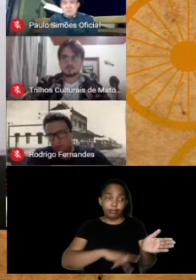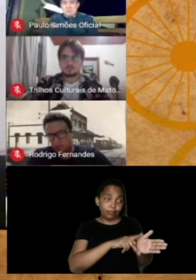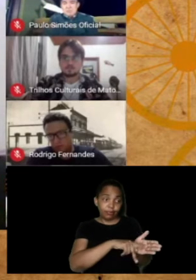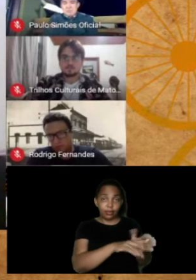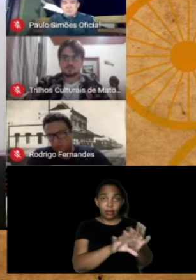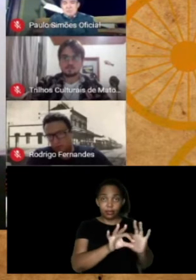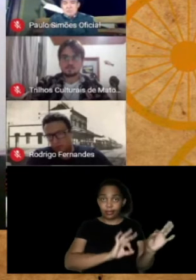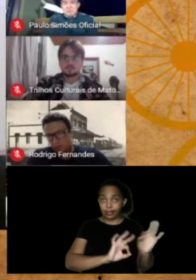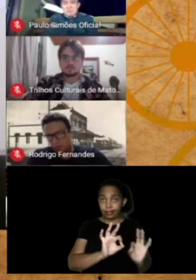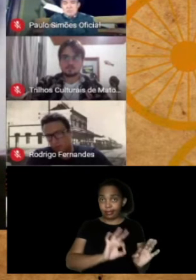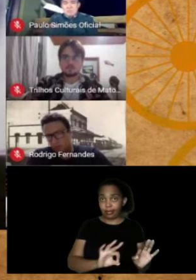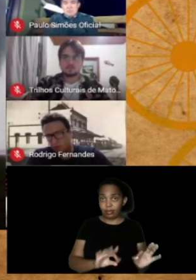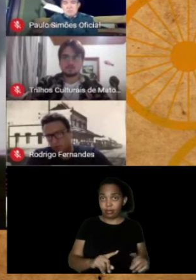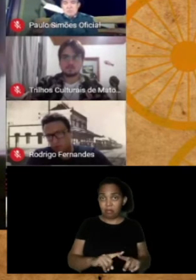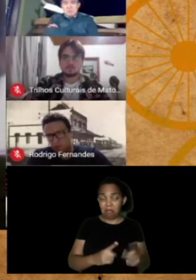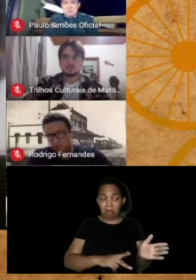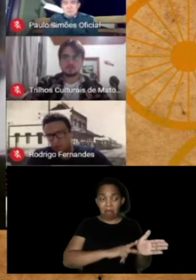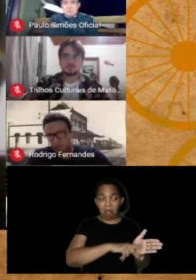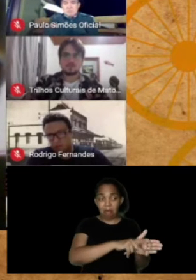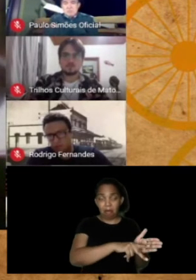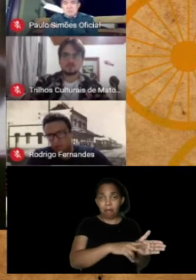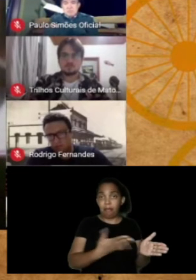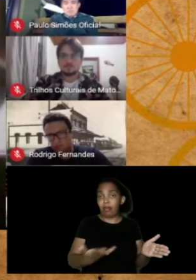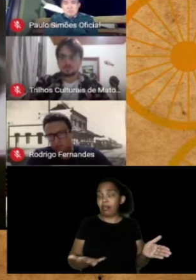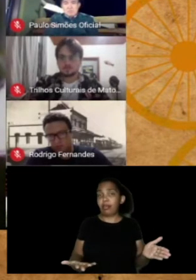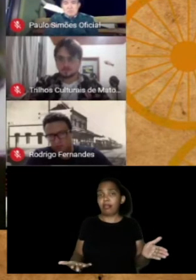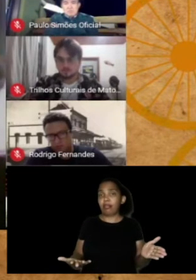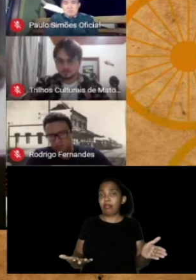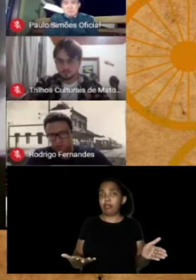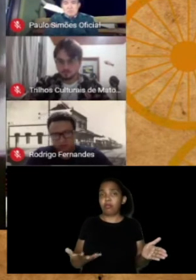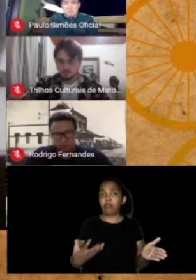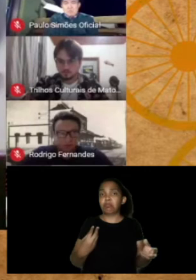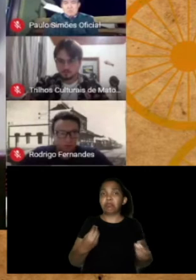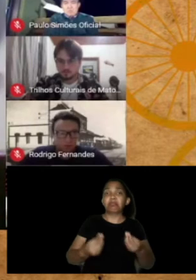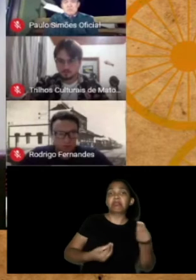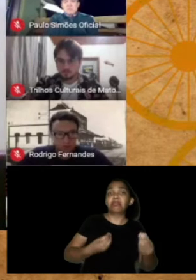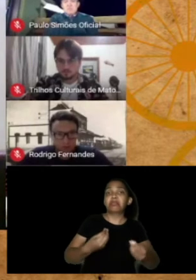trem, mas em cima de uma